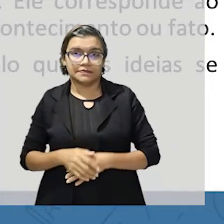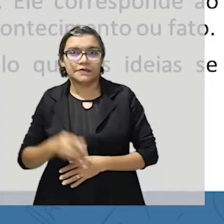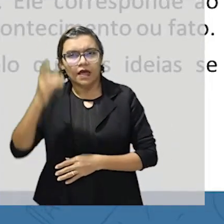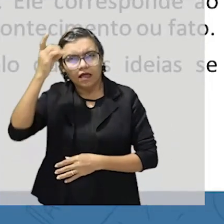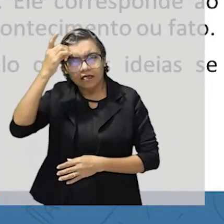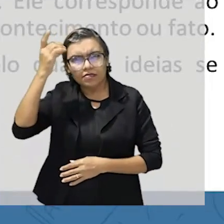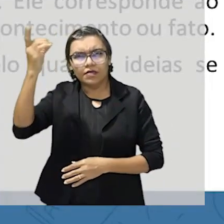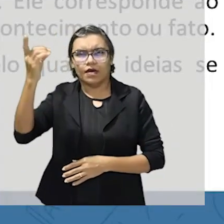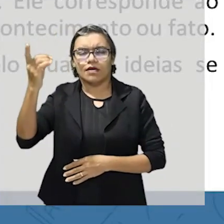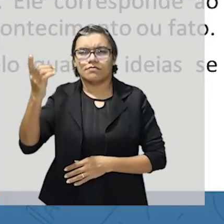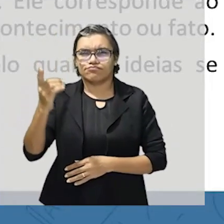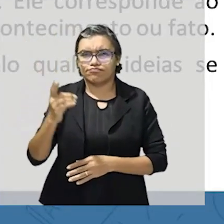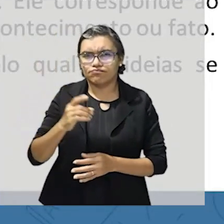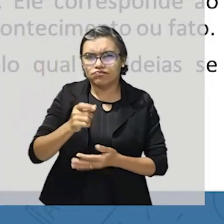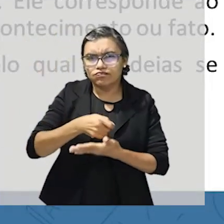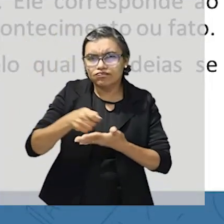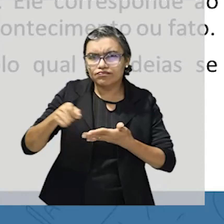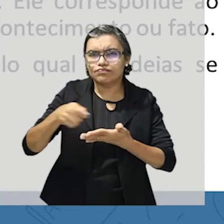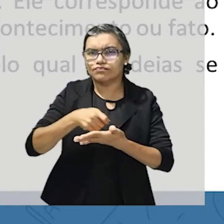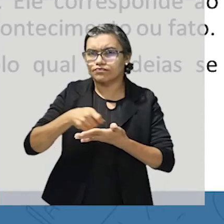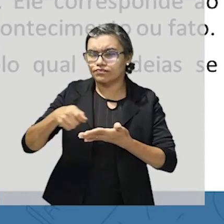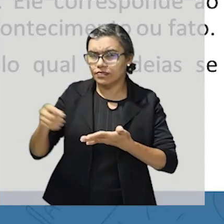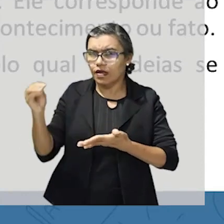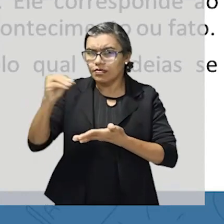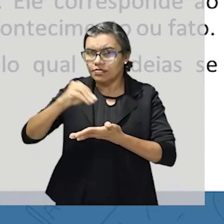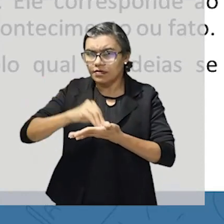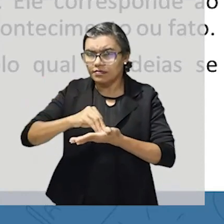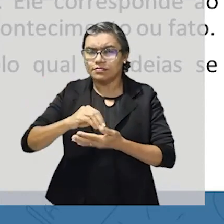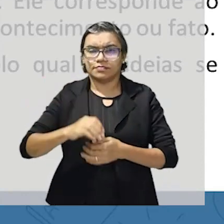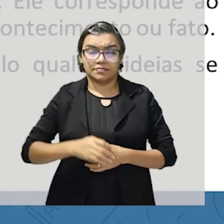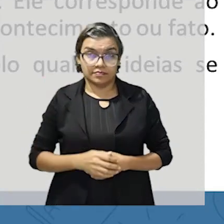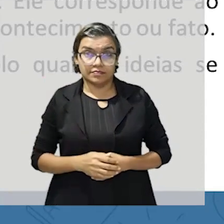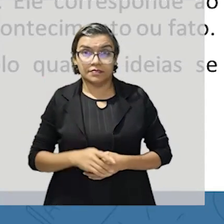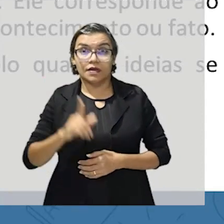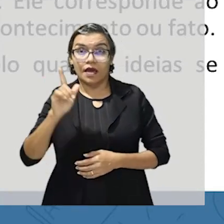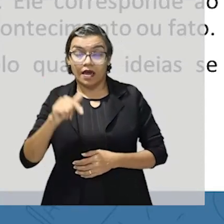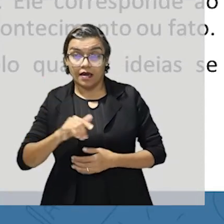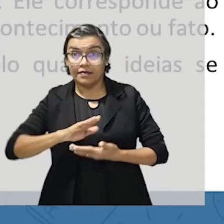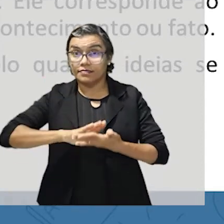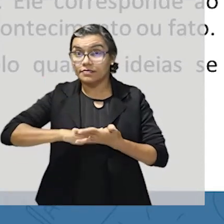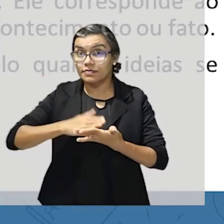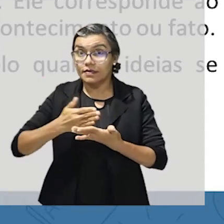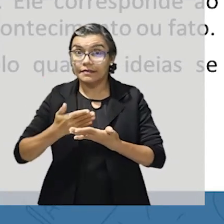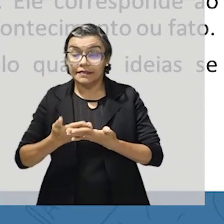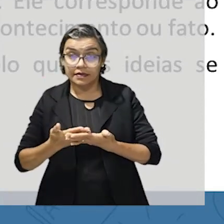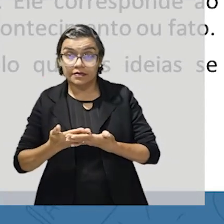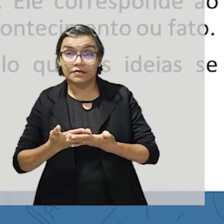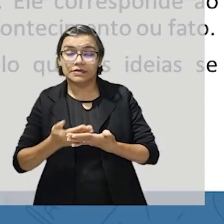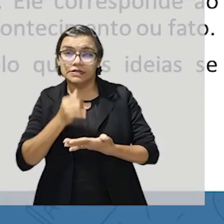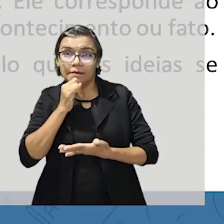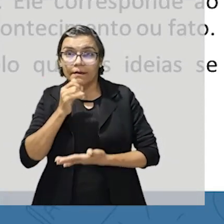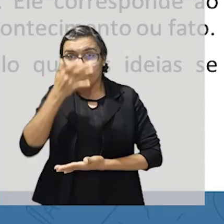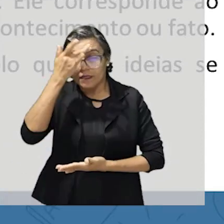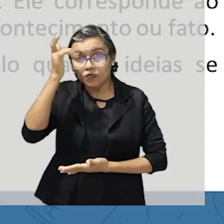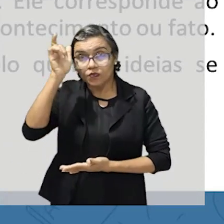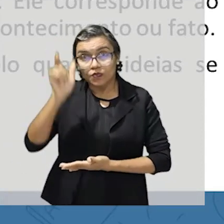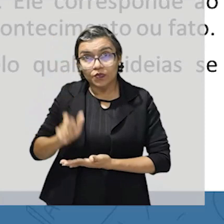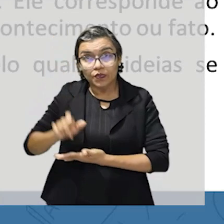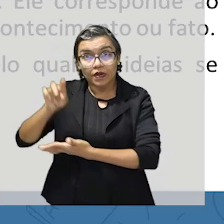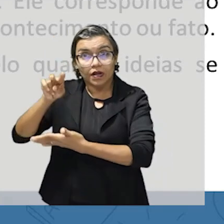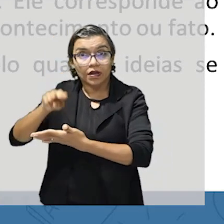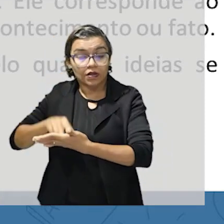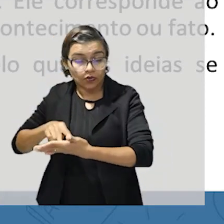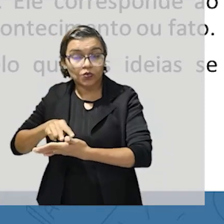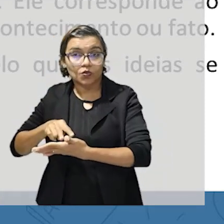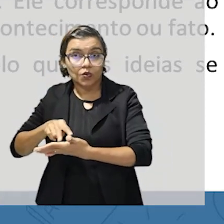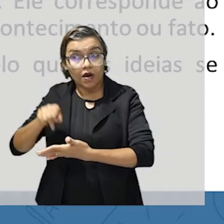elaboradas que são construídas pelo pelo autor são interpretadas pelo leitor de